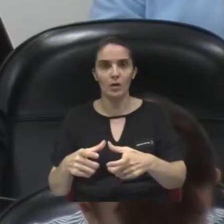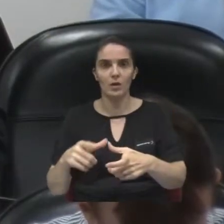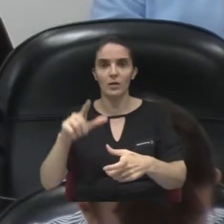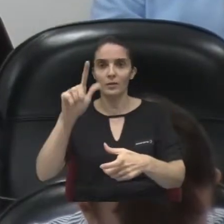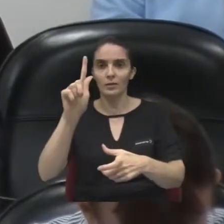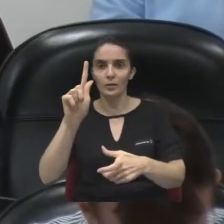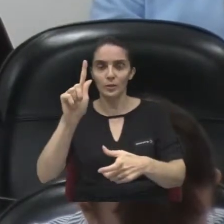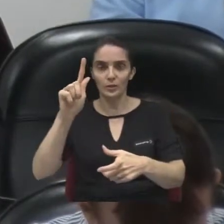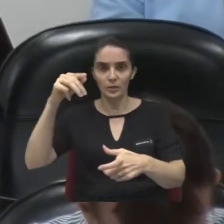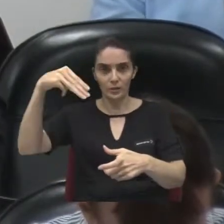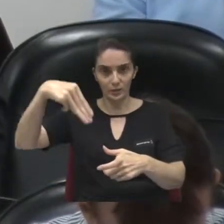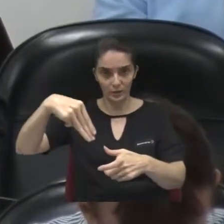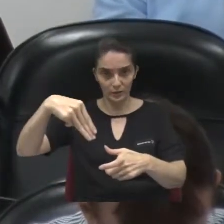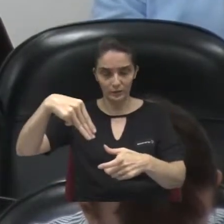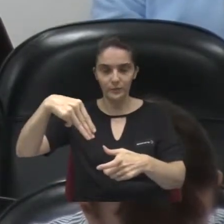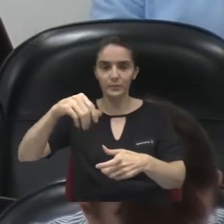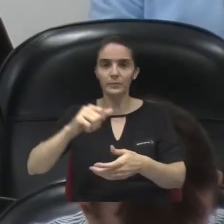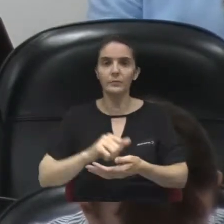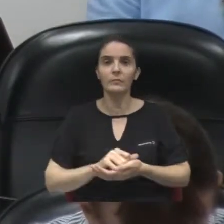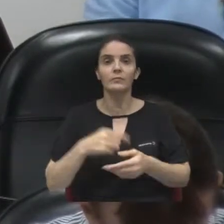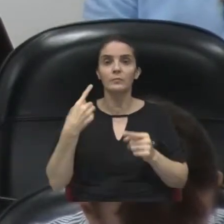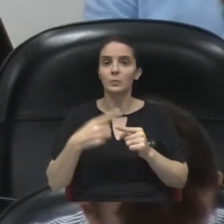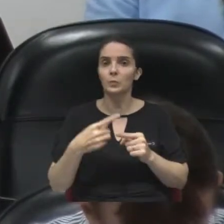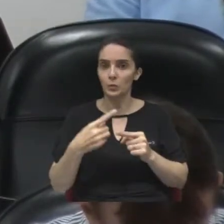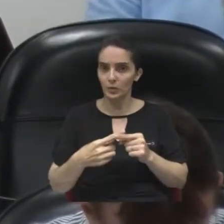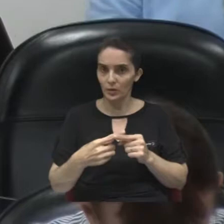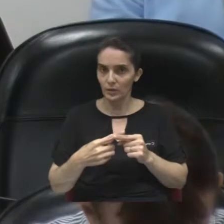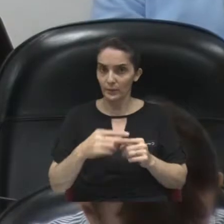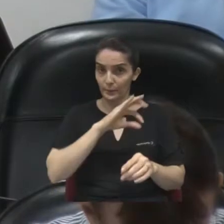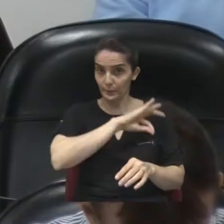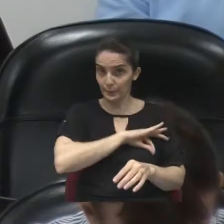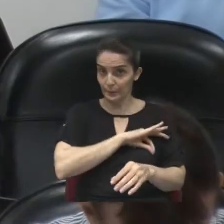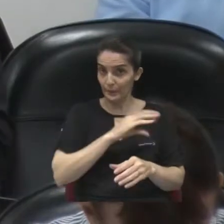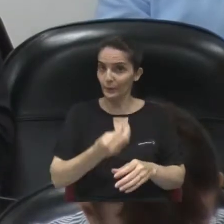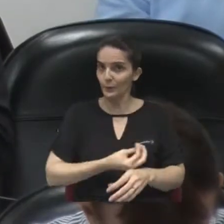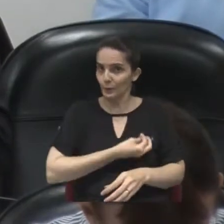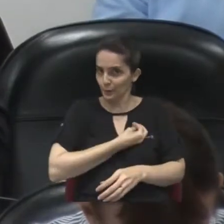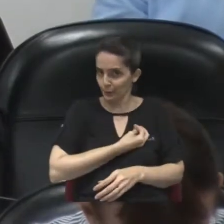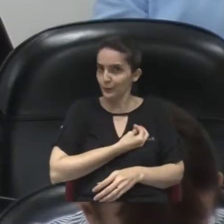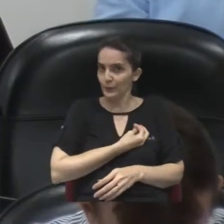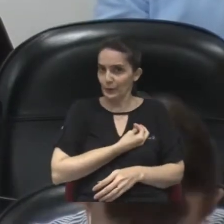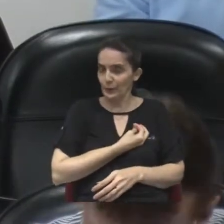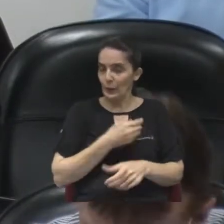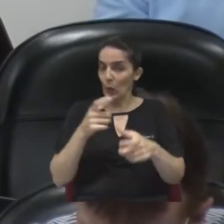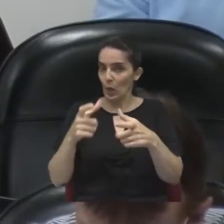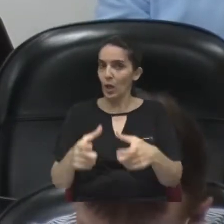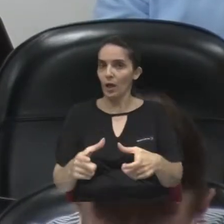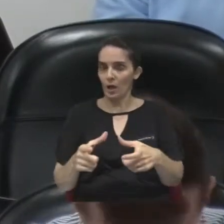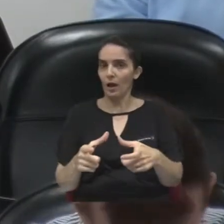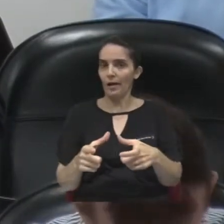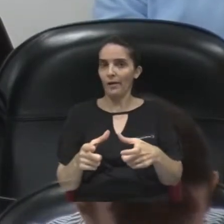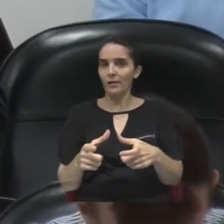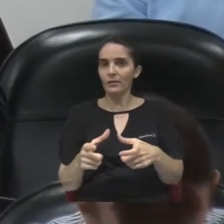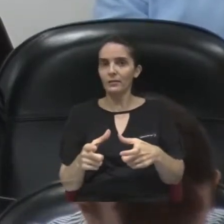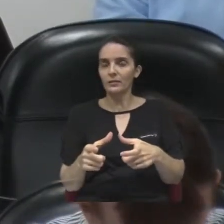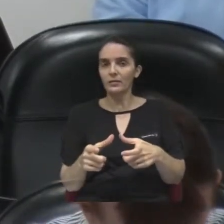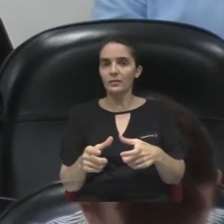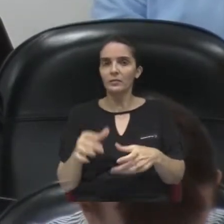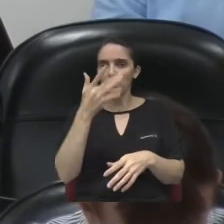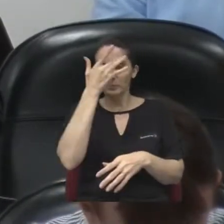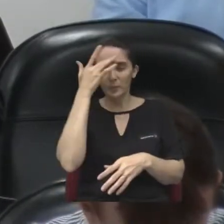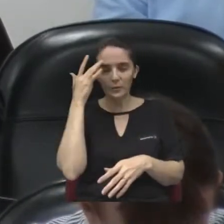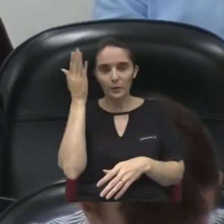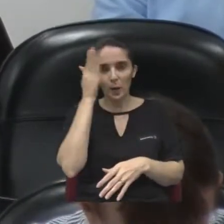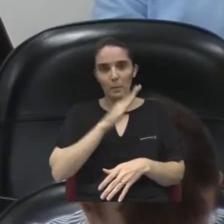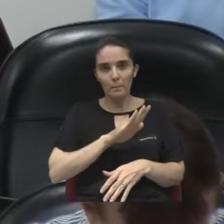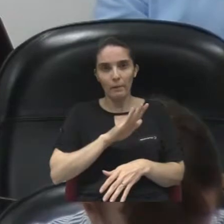se estabelecer ali, porque a presença da polícia inibe certos tipos de